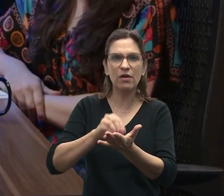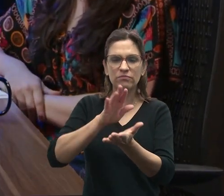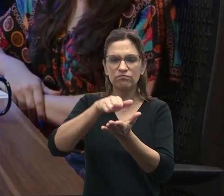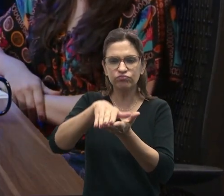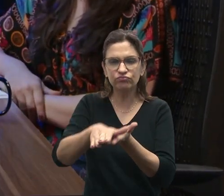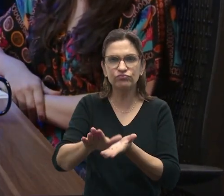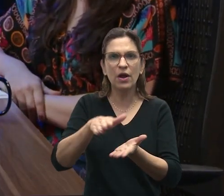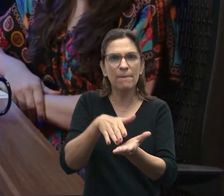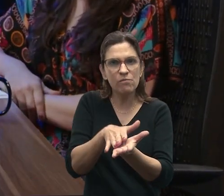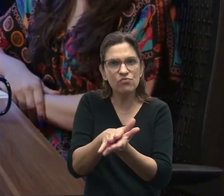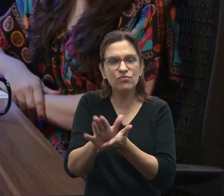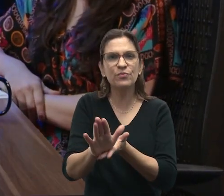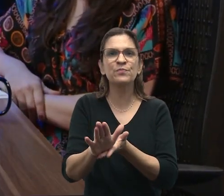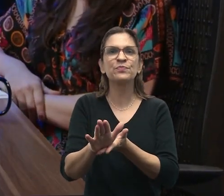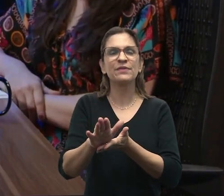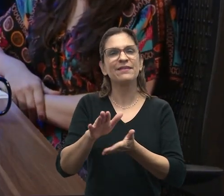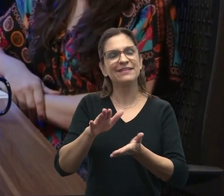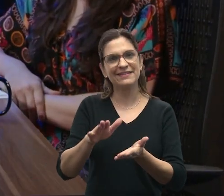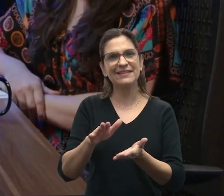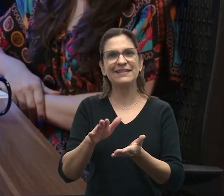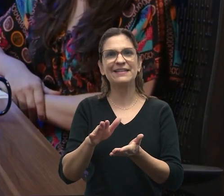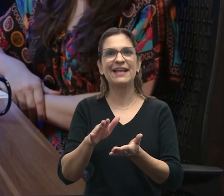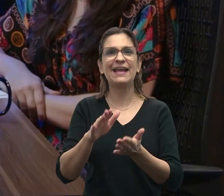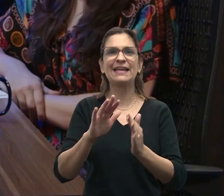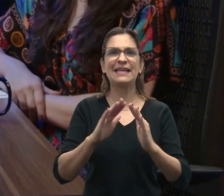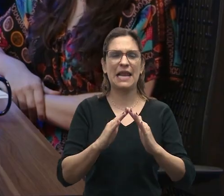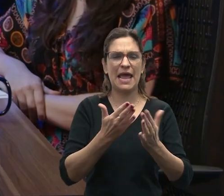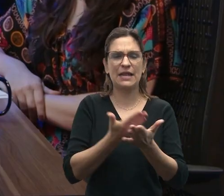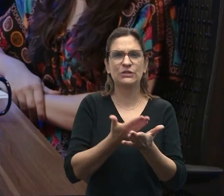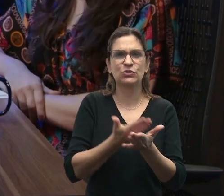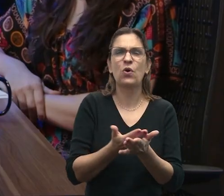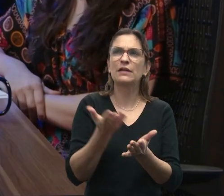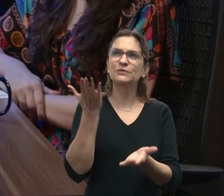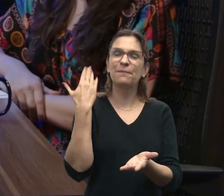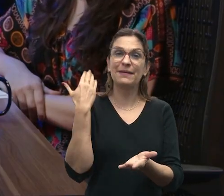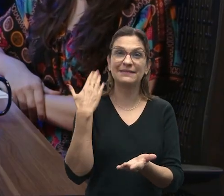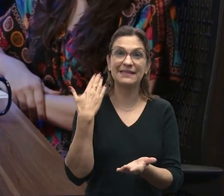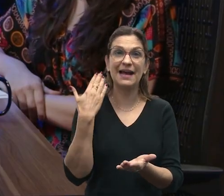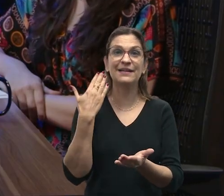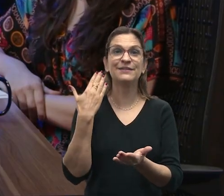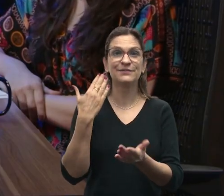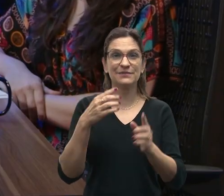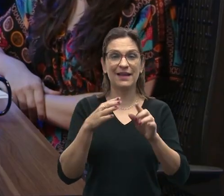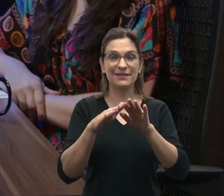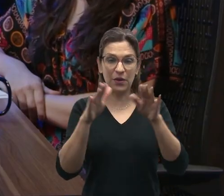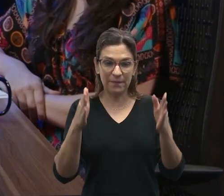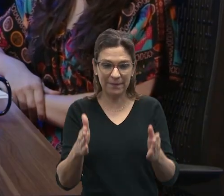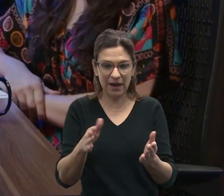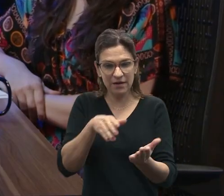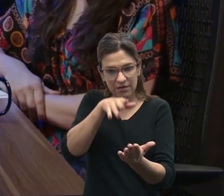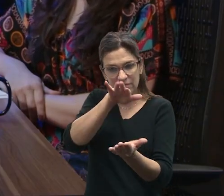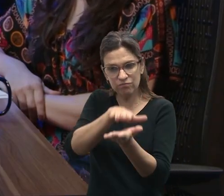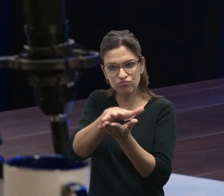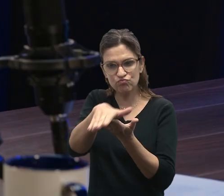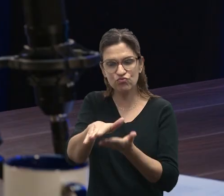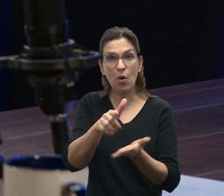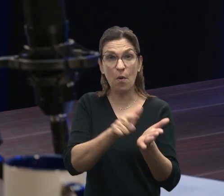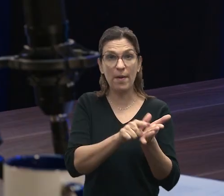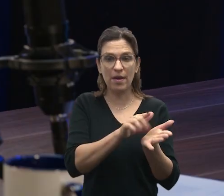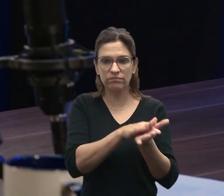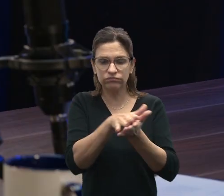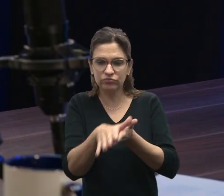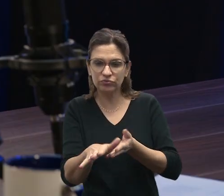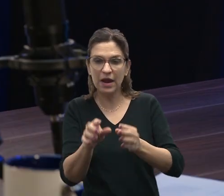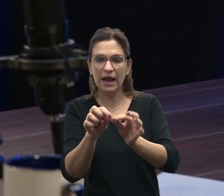as escolas usavam para fazer as provas, porque na época não tinha xerox, essas coisas, não tinha máquina,